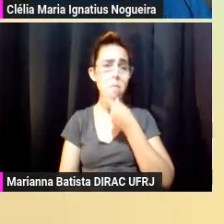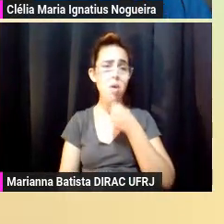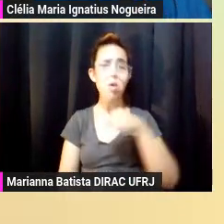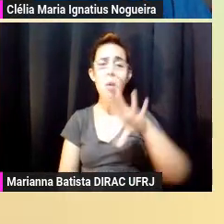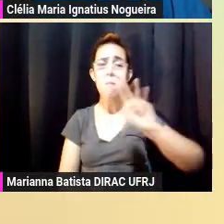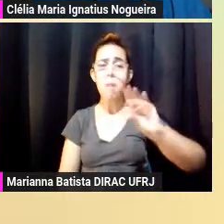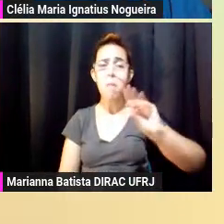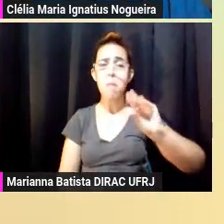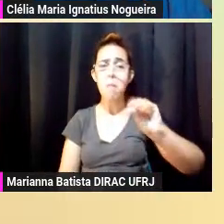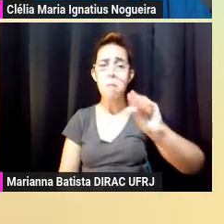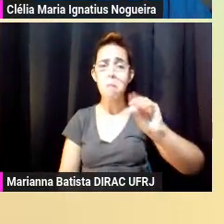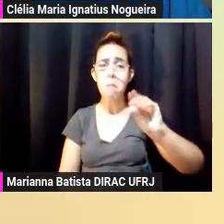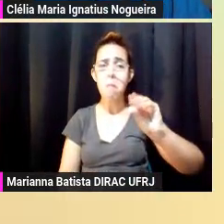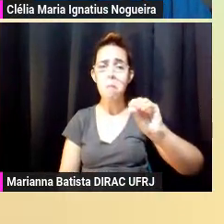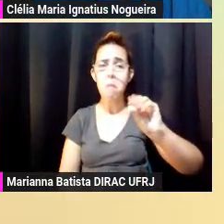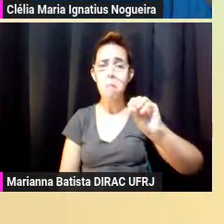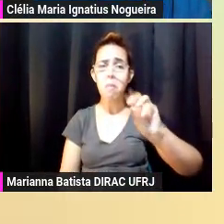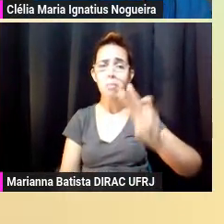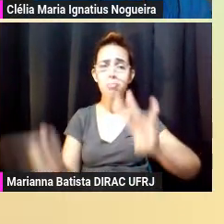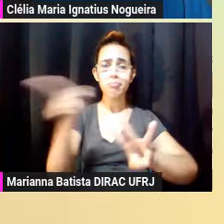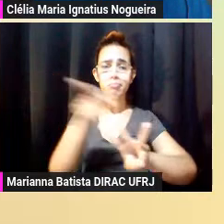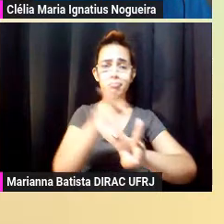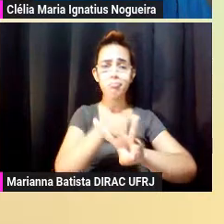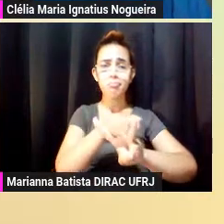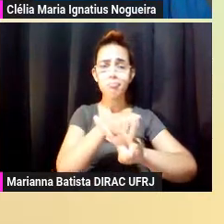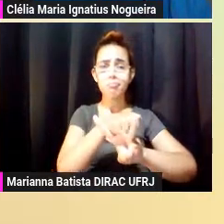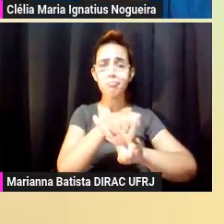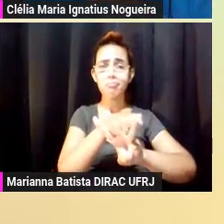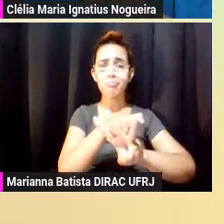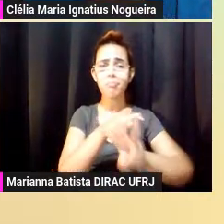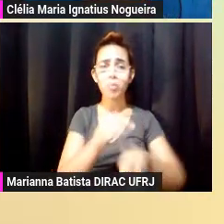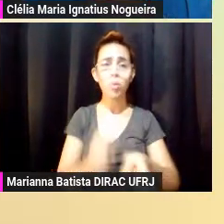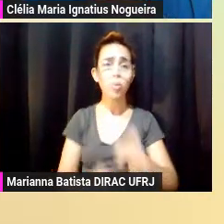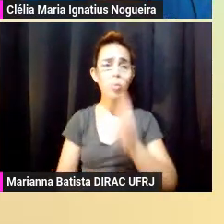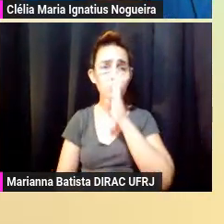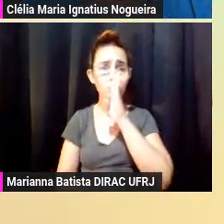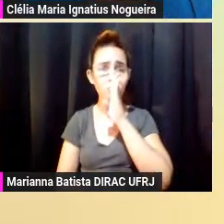não. Então, eu também levei a Beatriz para fazer